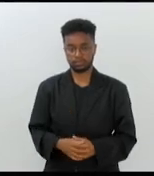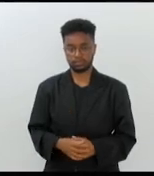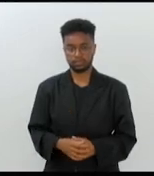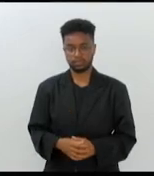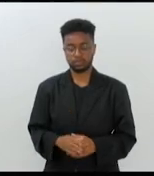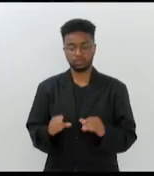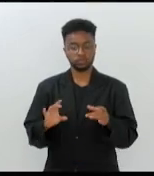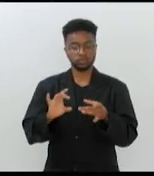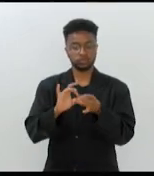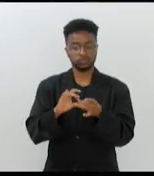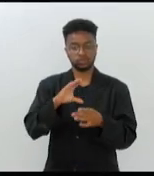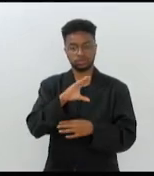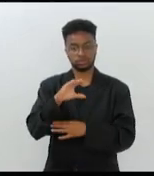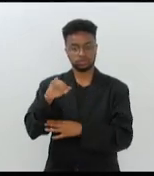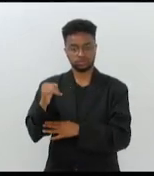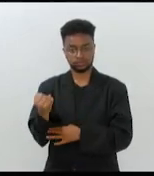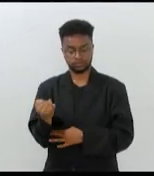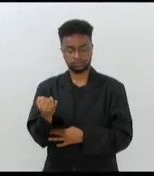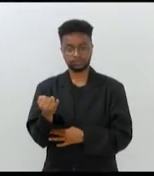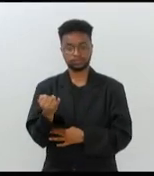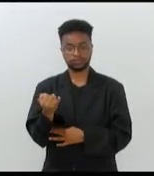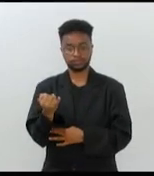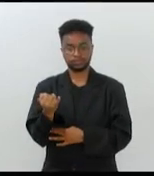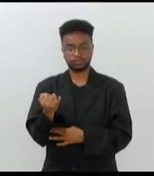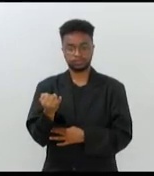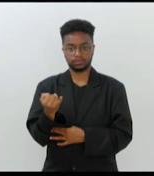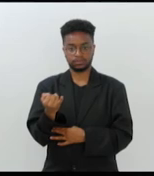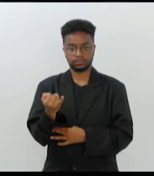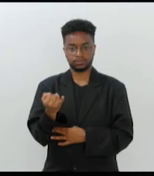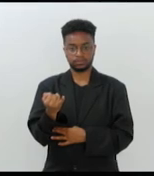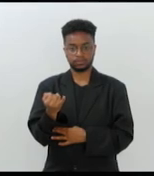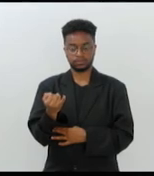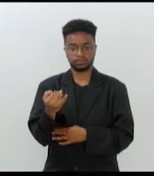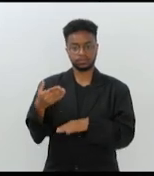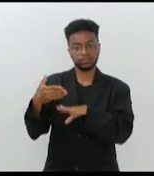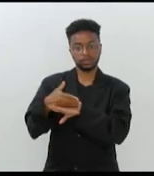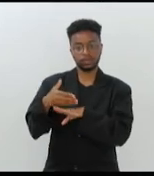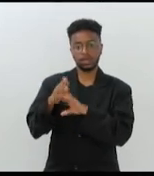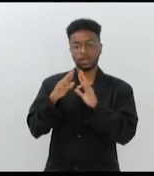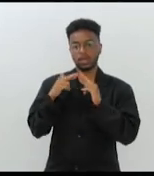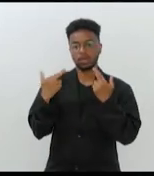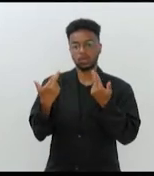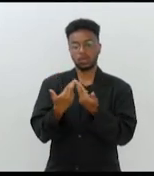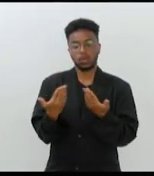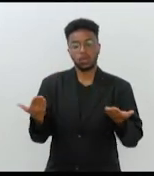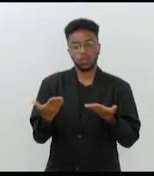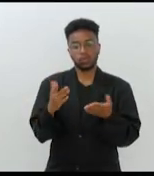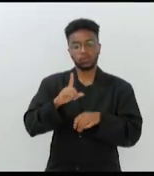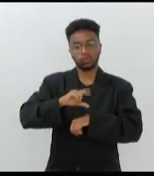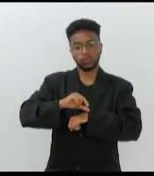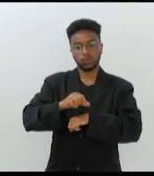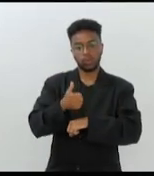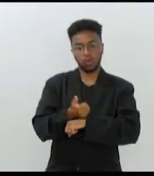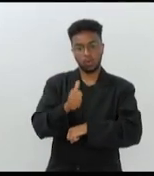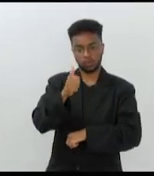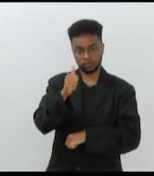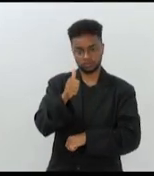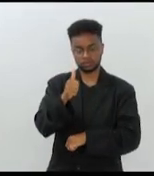na Comissão de Constituição e Justiça, em reunião realizada hoje às 11 horas da